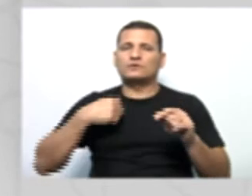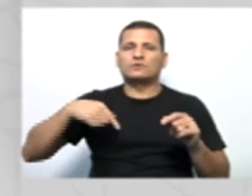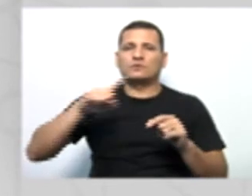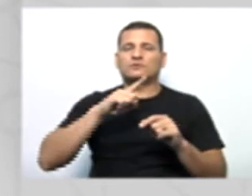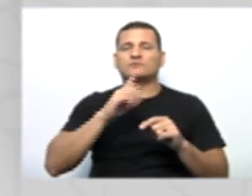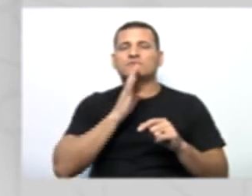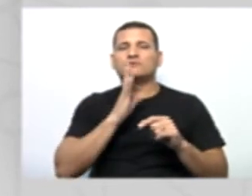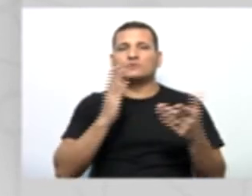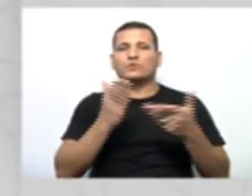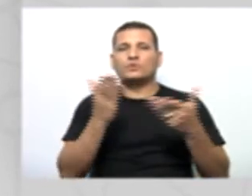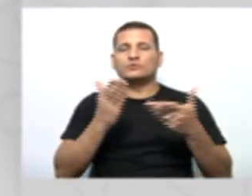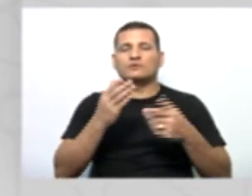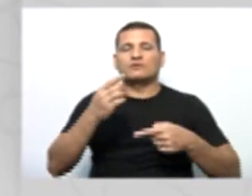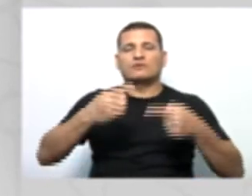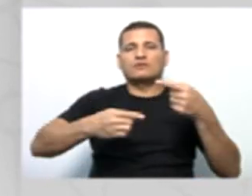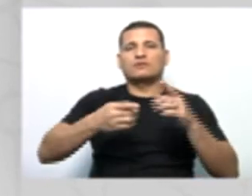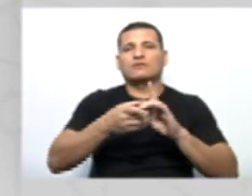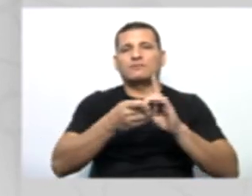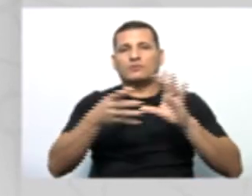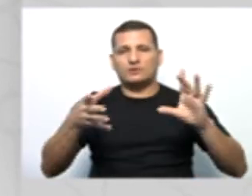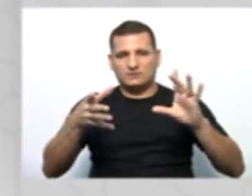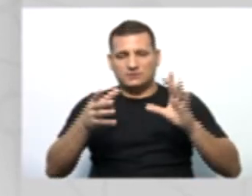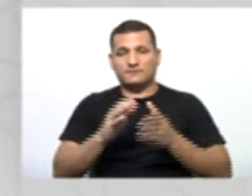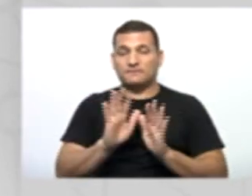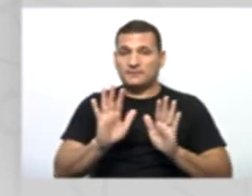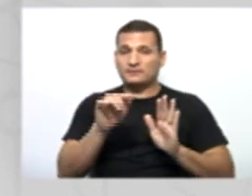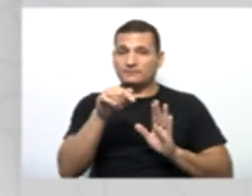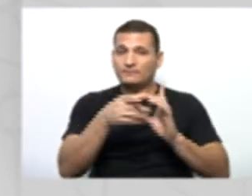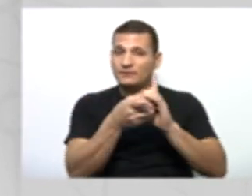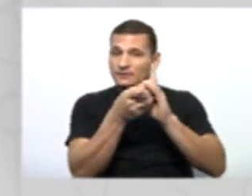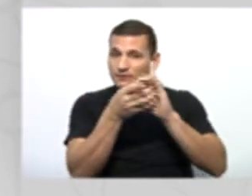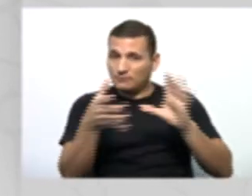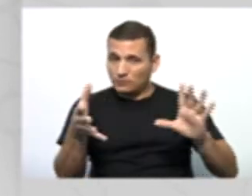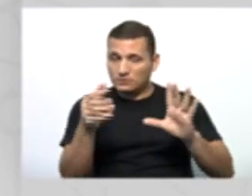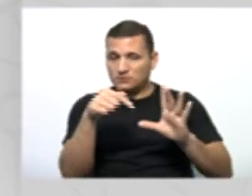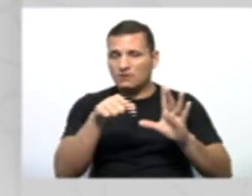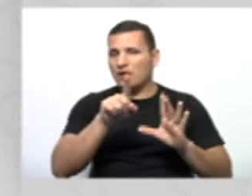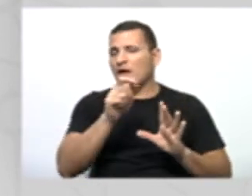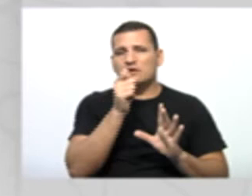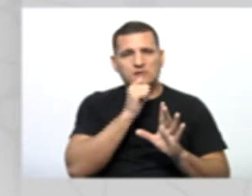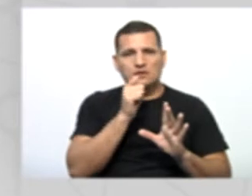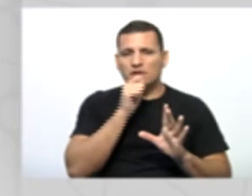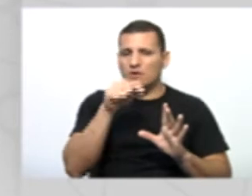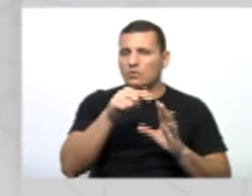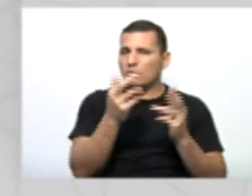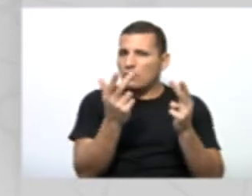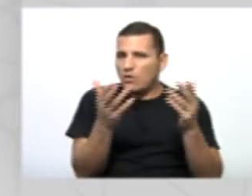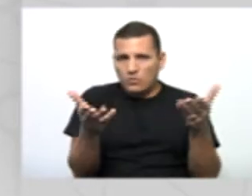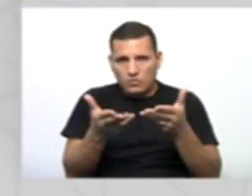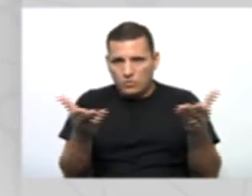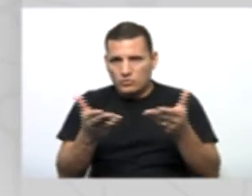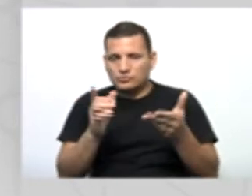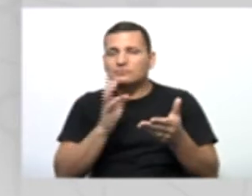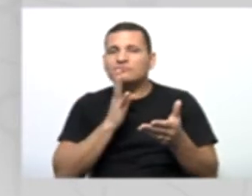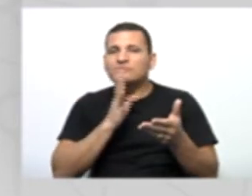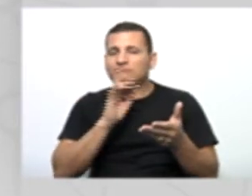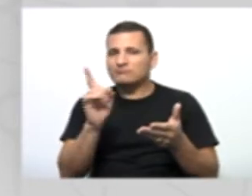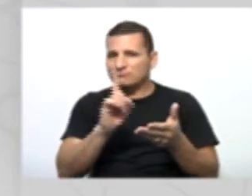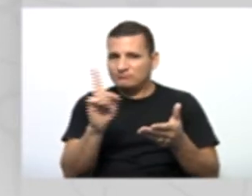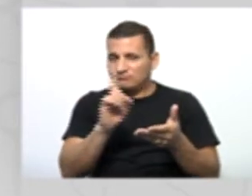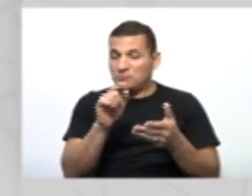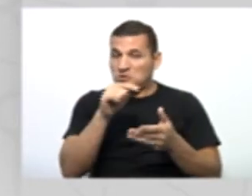democracia. Só que essa democracia, ela ainda não era essa democracia da forma como nós a conhecemos